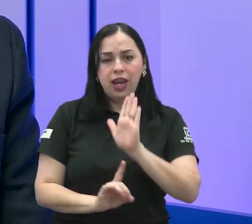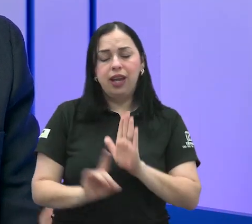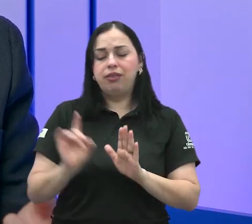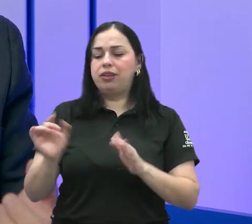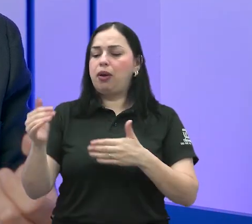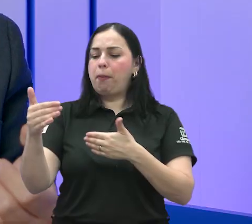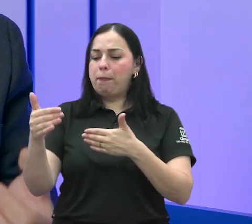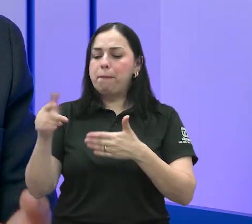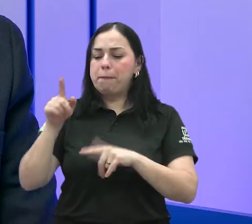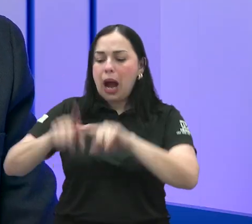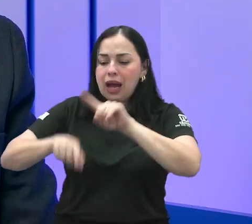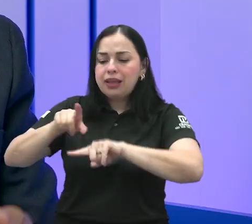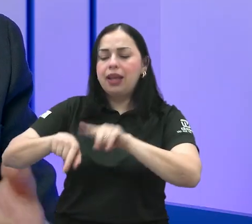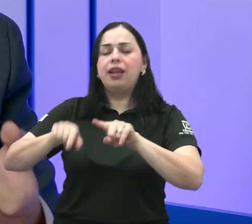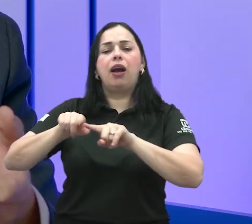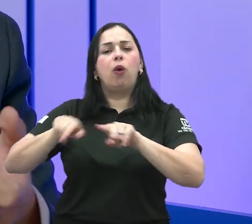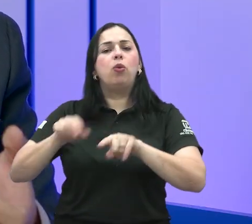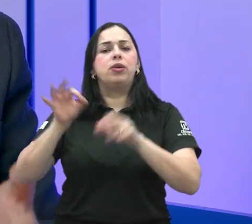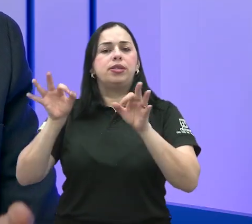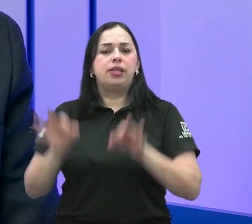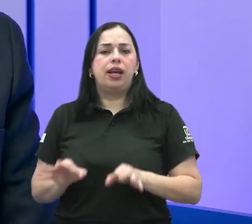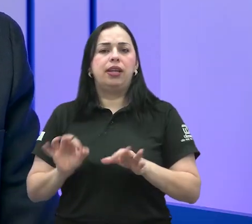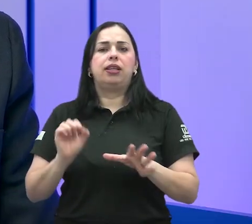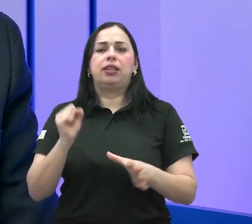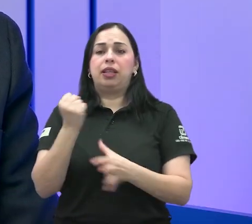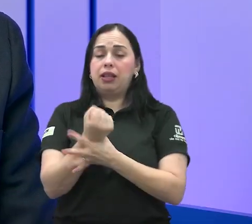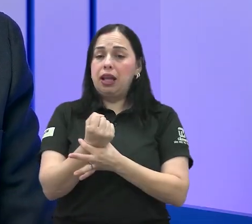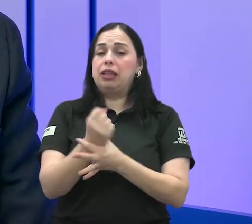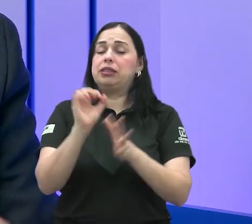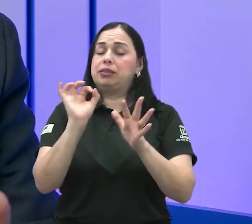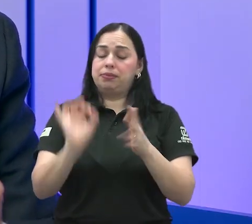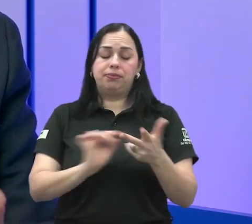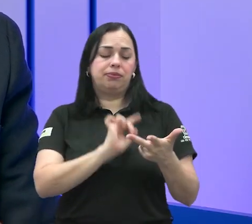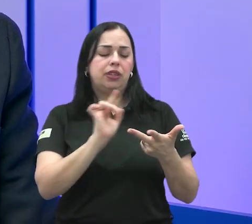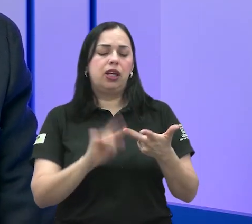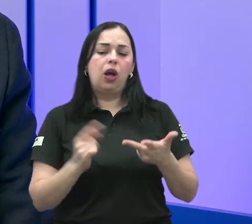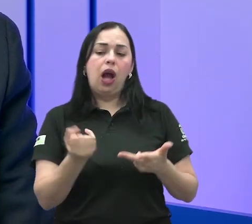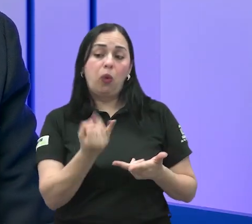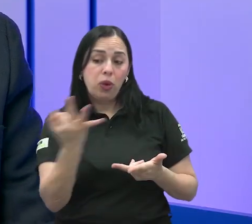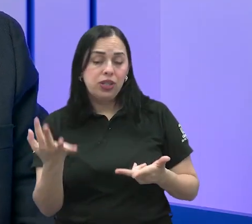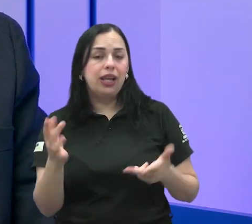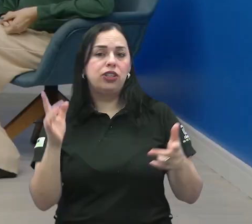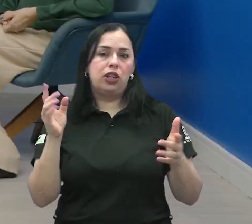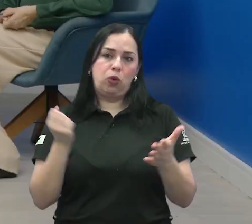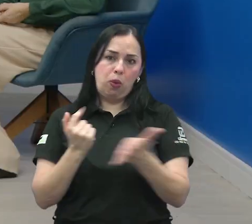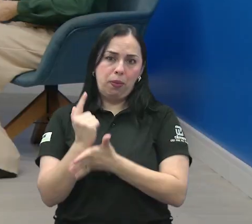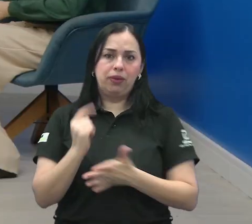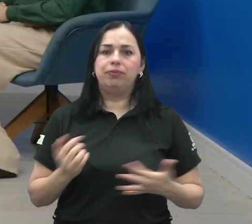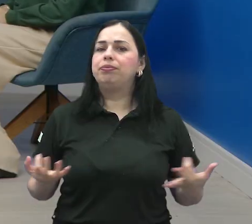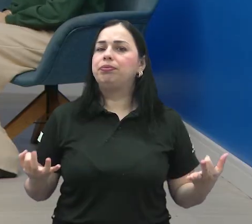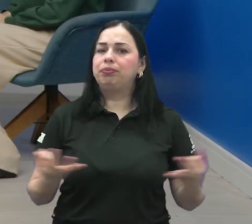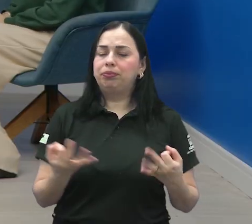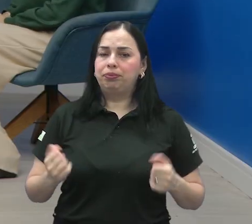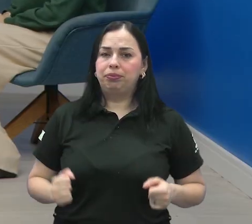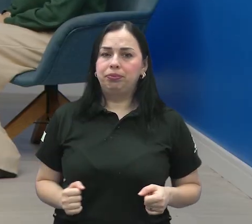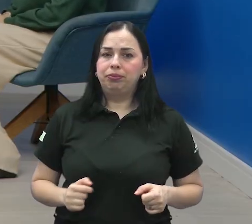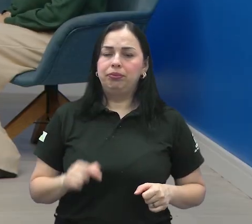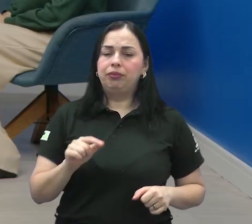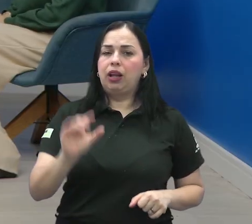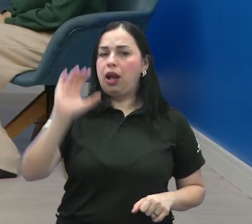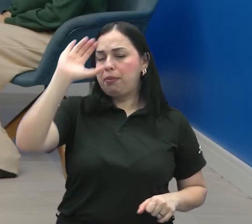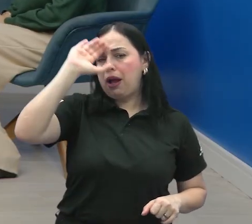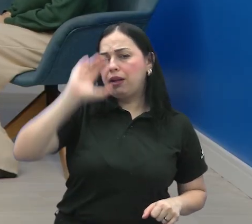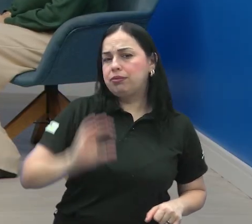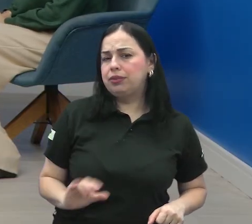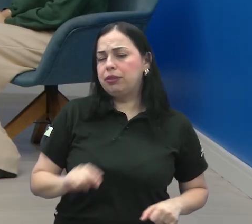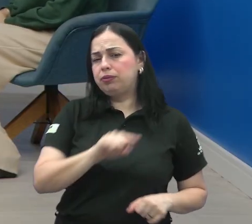produto adequado, seguro para uso, dentro das especificações que ele comprou, na quantidade que ele comprou. Perfeito. E como que o cidadão,